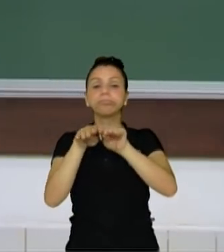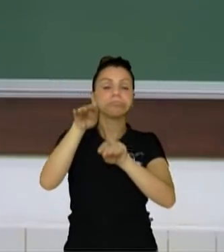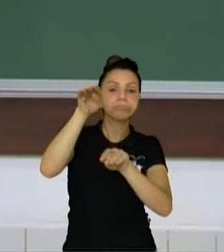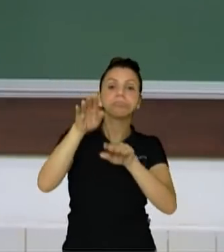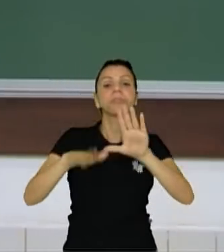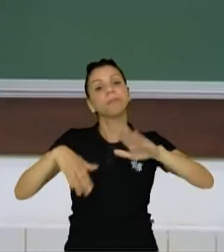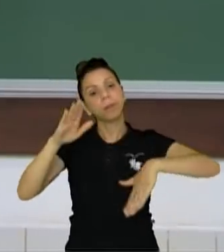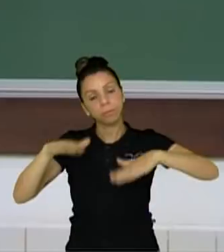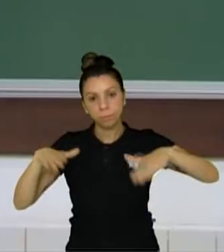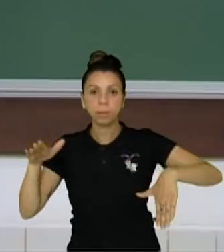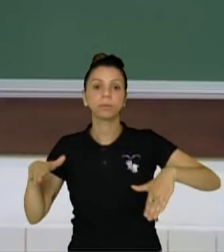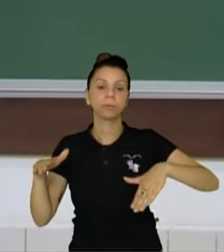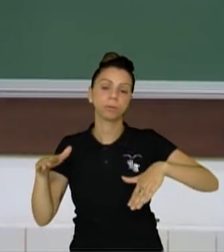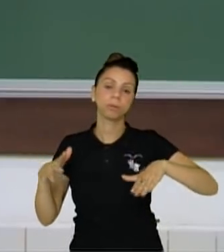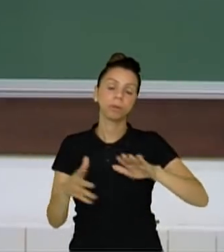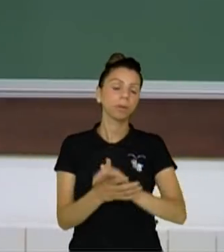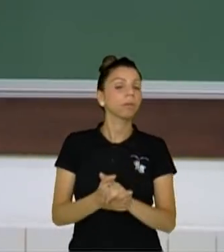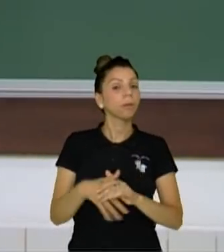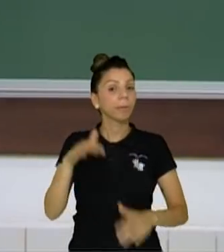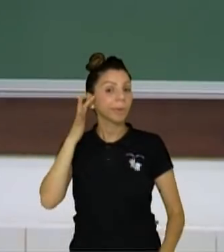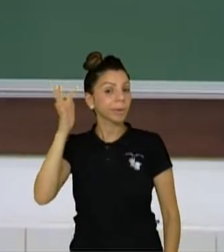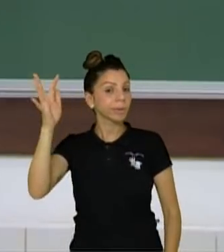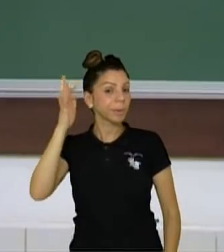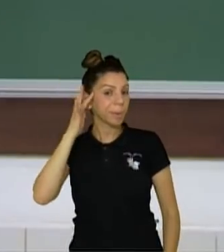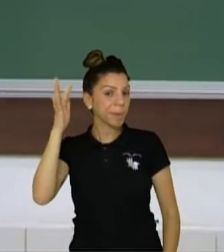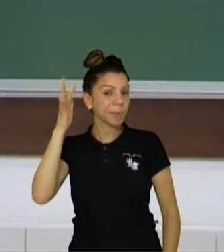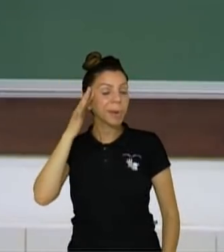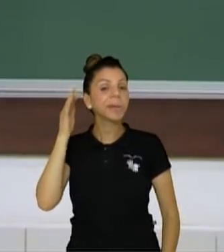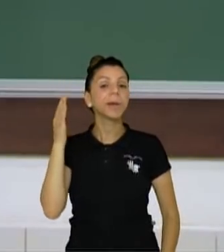avançados, e essa teoria acabou fundamentando o quê?